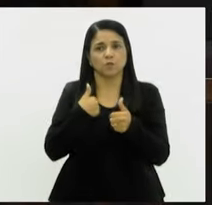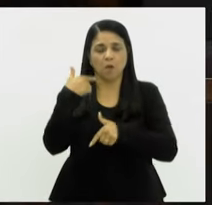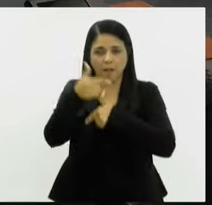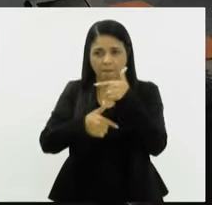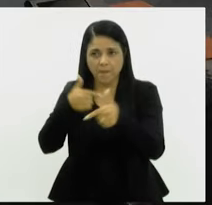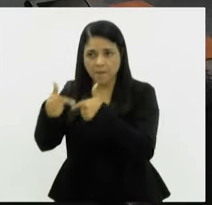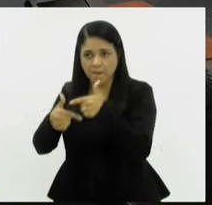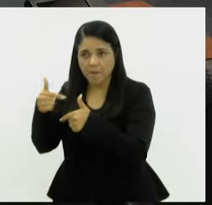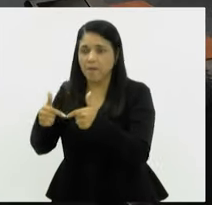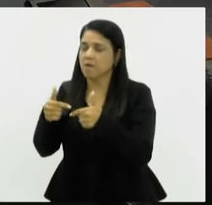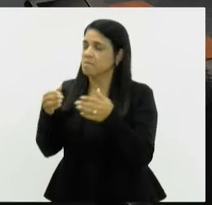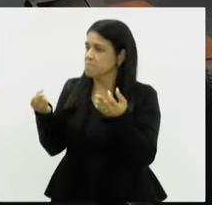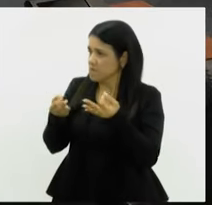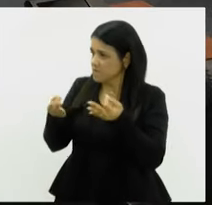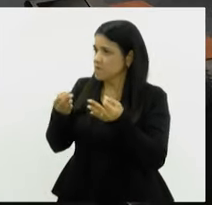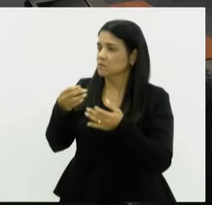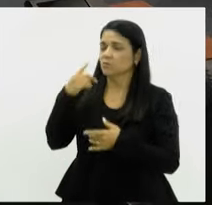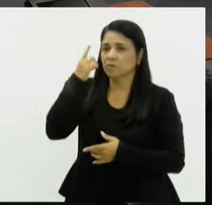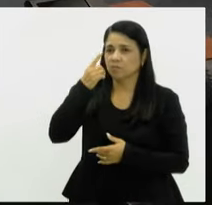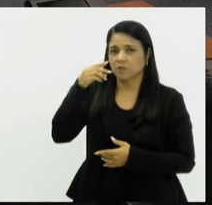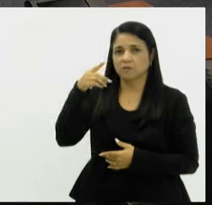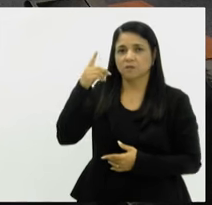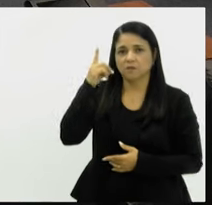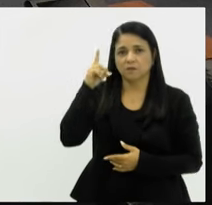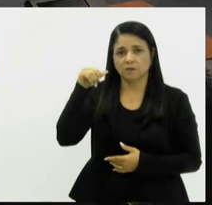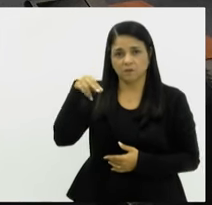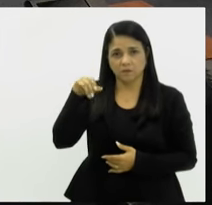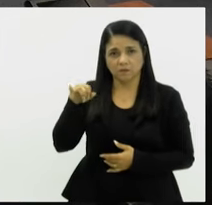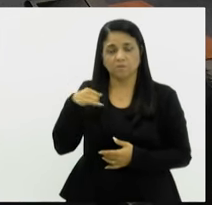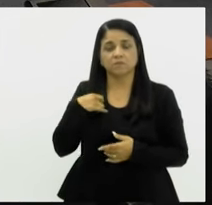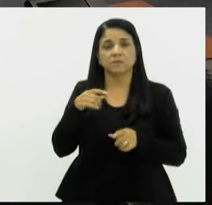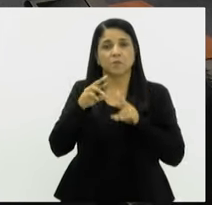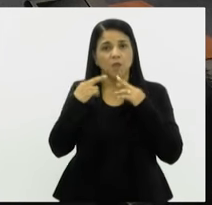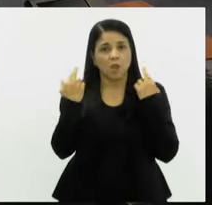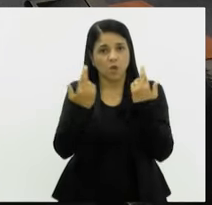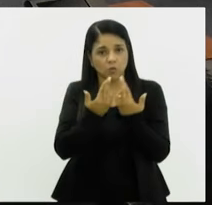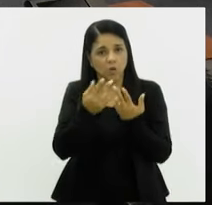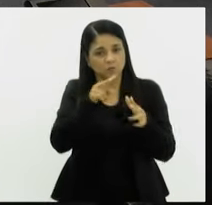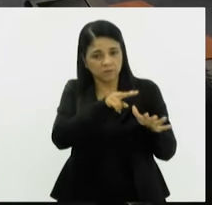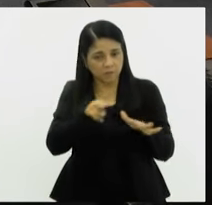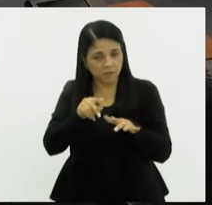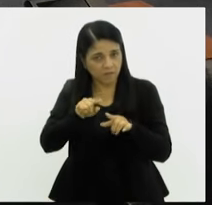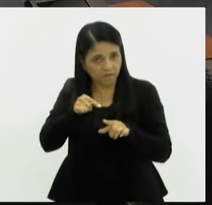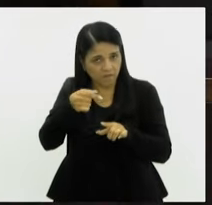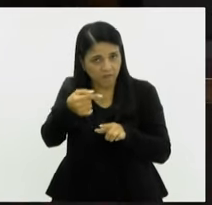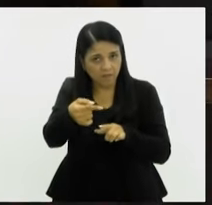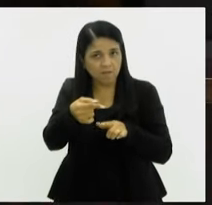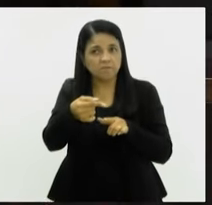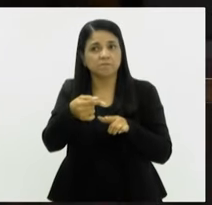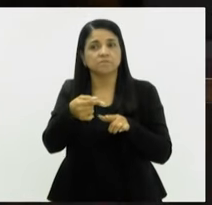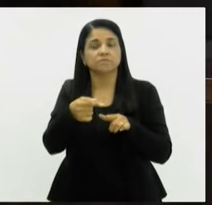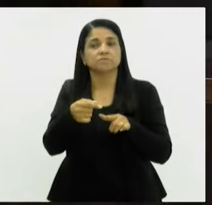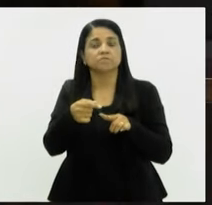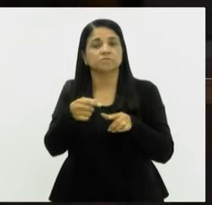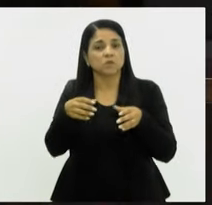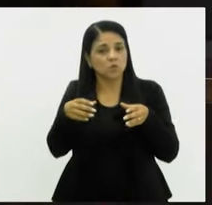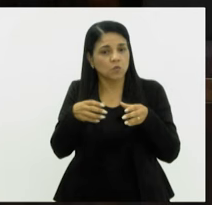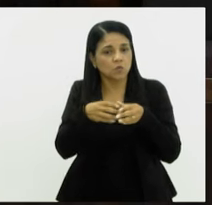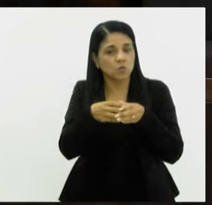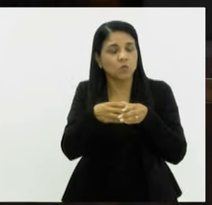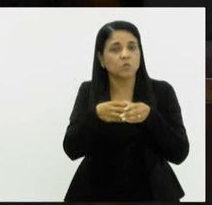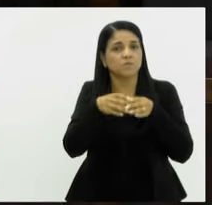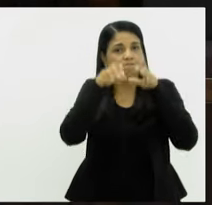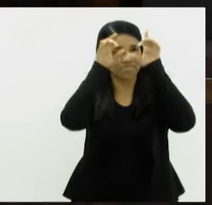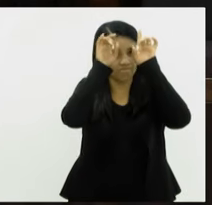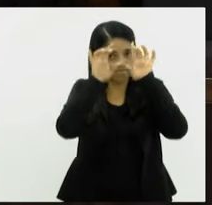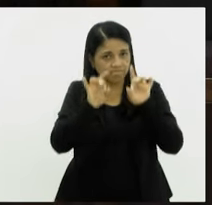Perfeito, deputada Dani Monteiro. Inclusive, faremos uma reunião na próxima semana, porque reativamos a Frente Especial